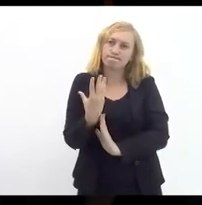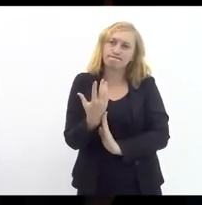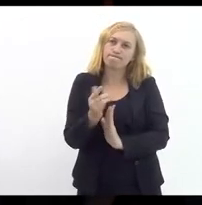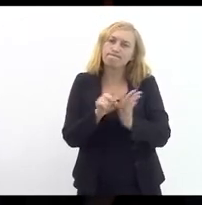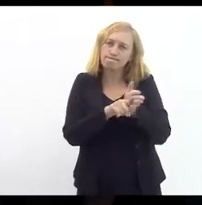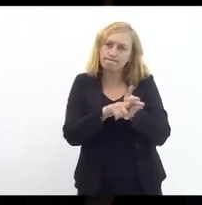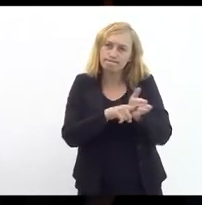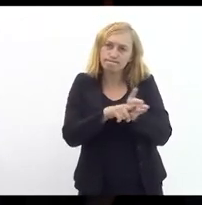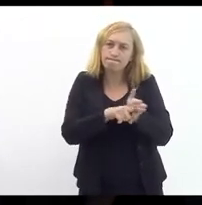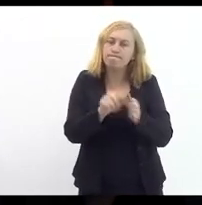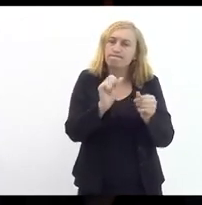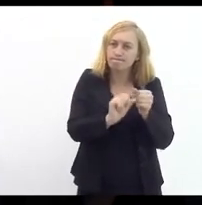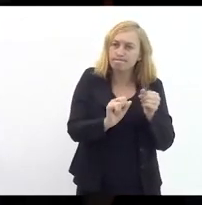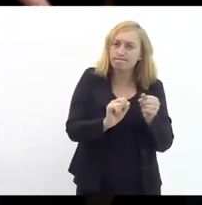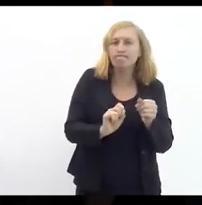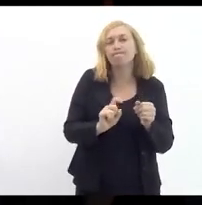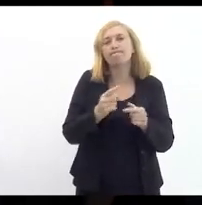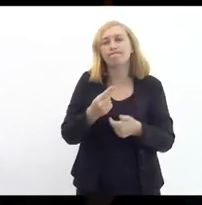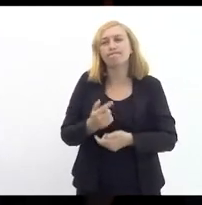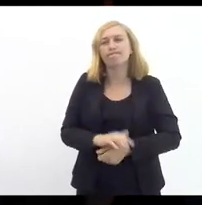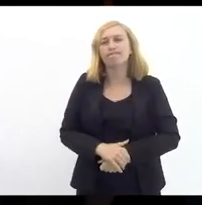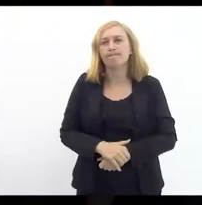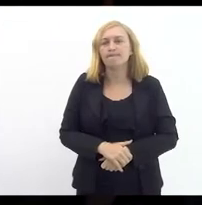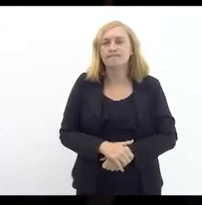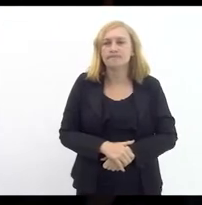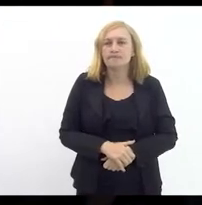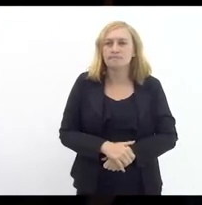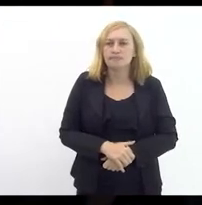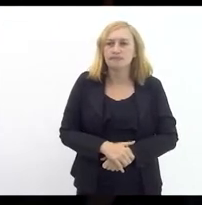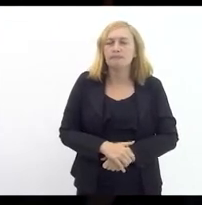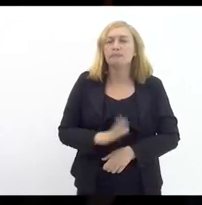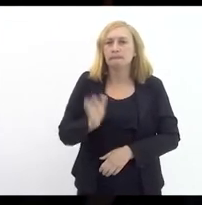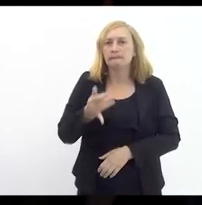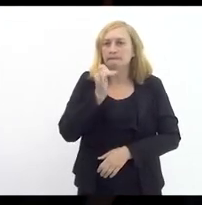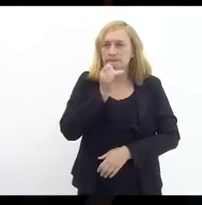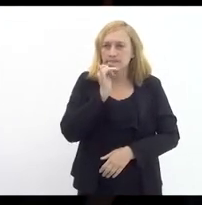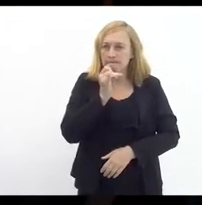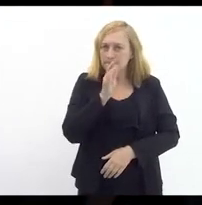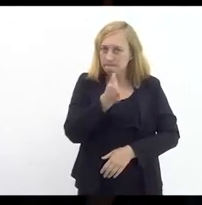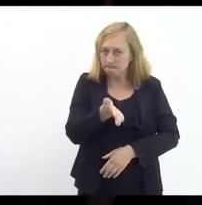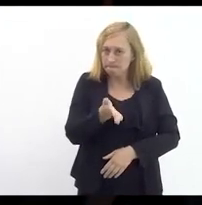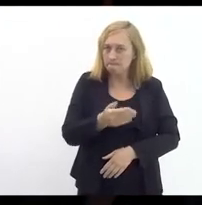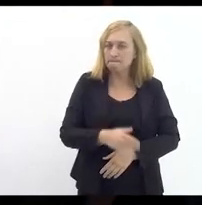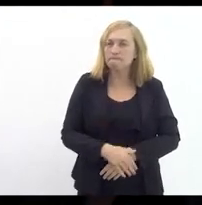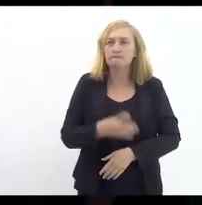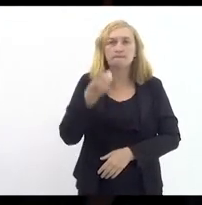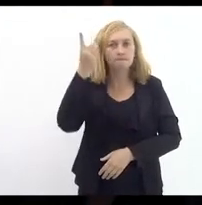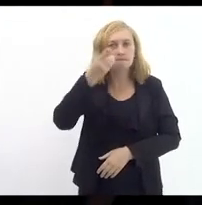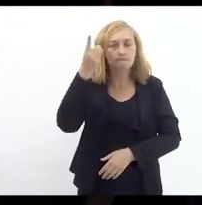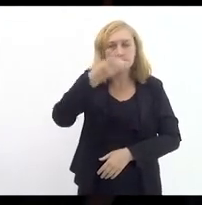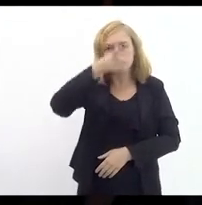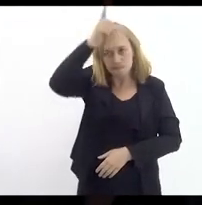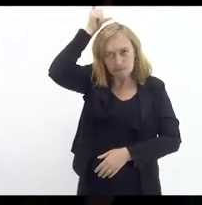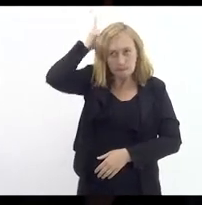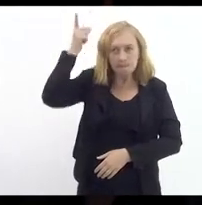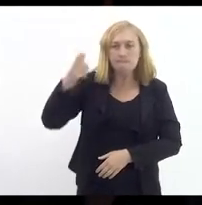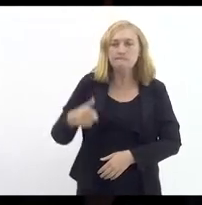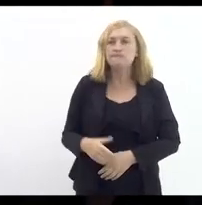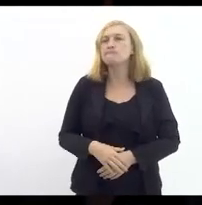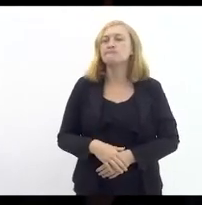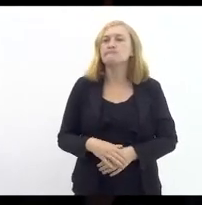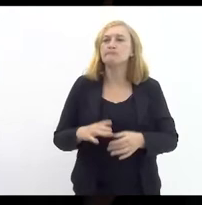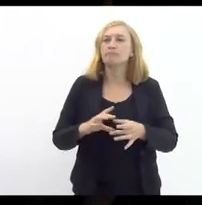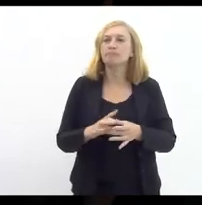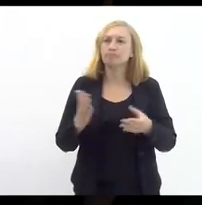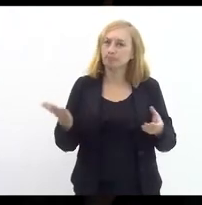que foi feita preliminar, determinamos, o que eu relatei aqui ao deputado Luiz Paulo, a abertura de dois